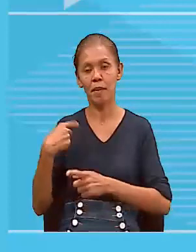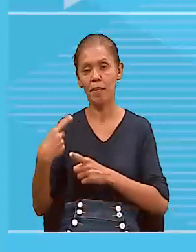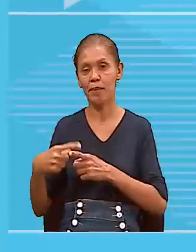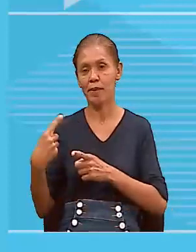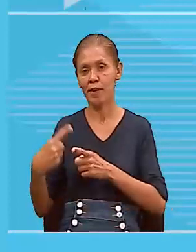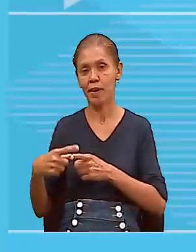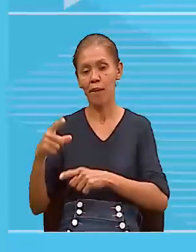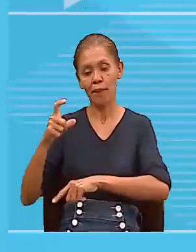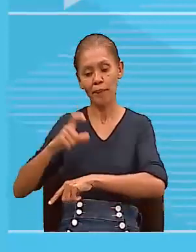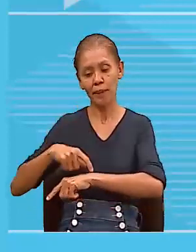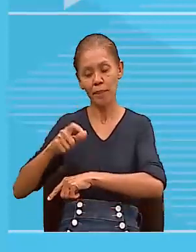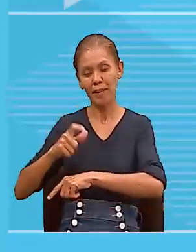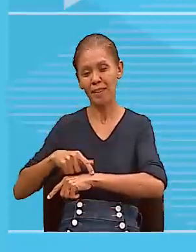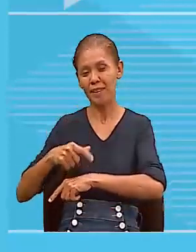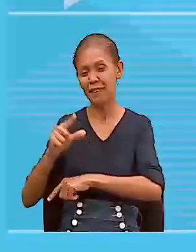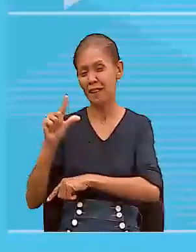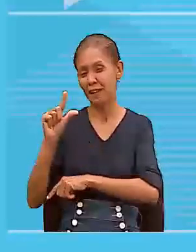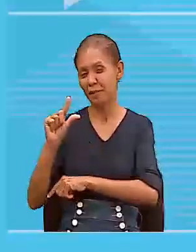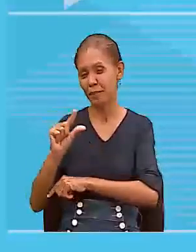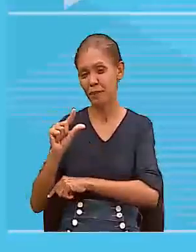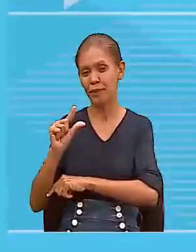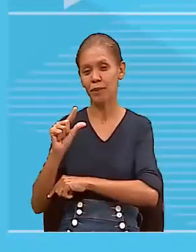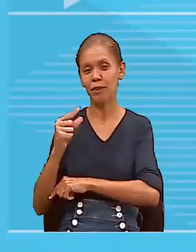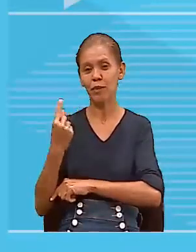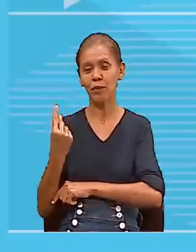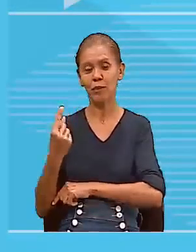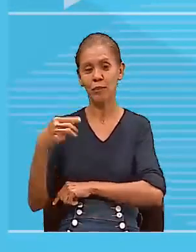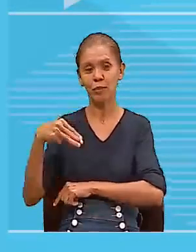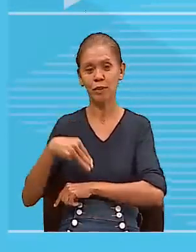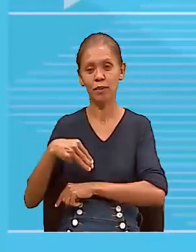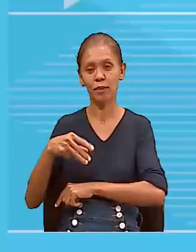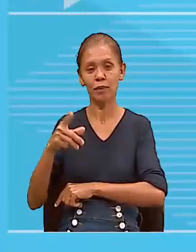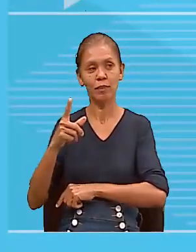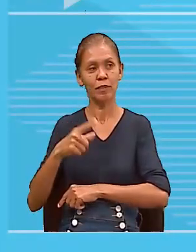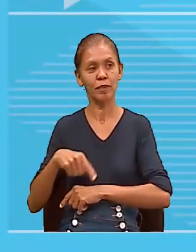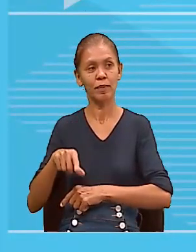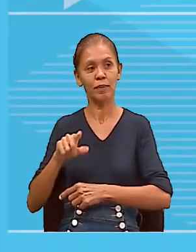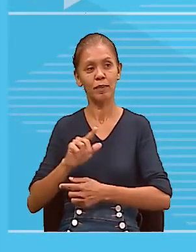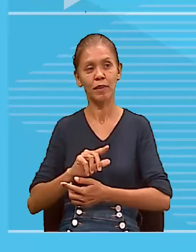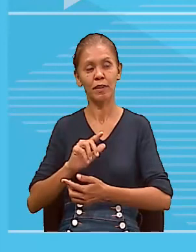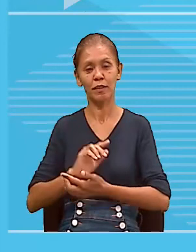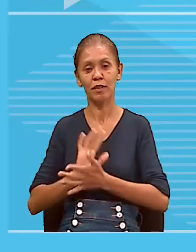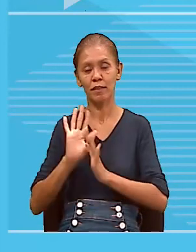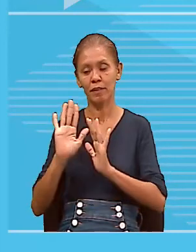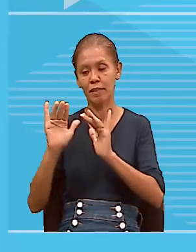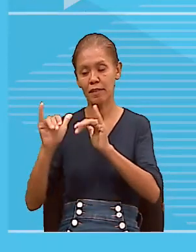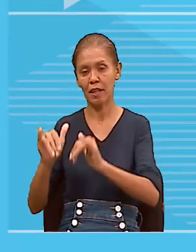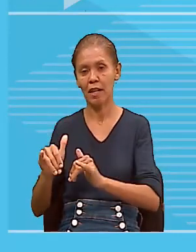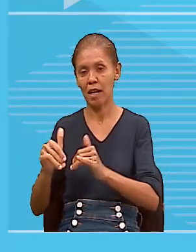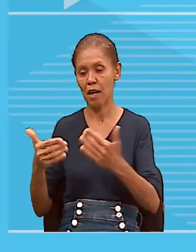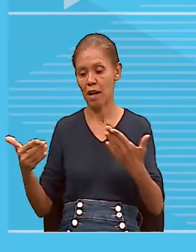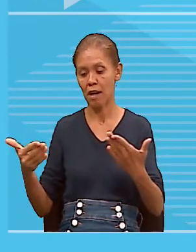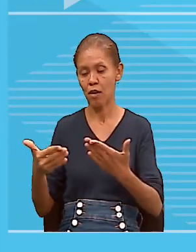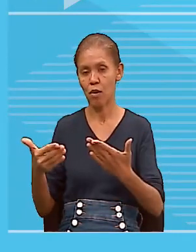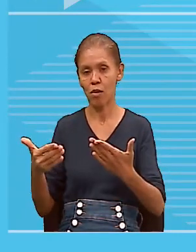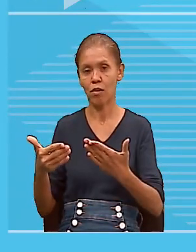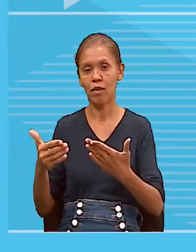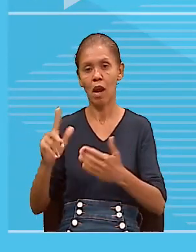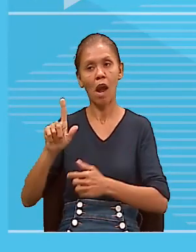galerinha já tá faltando pouquinho vou deixar um minuto aí na tela para gente poder fechar essa temática e claro